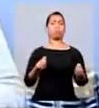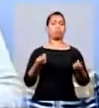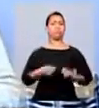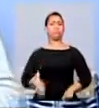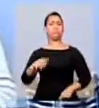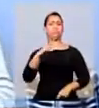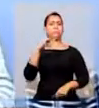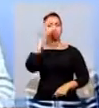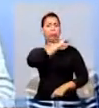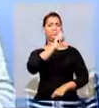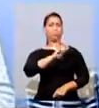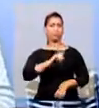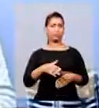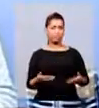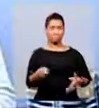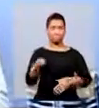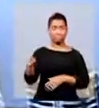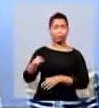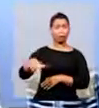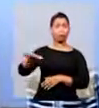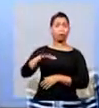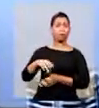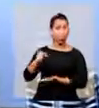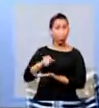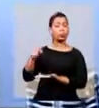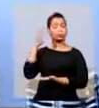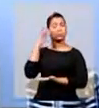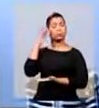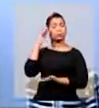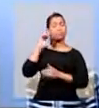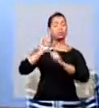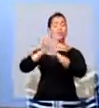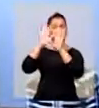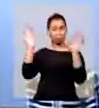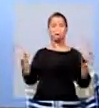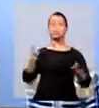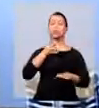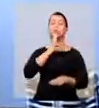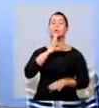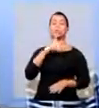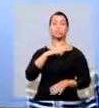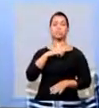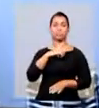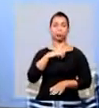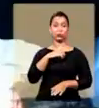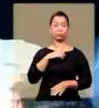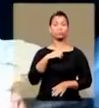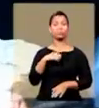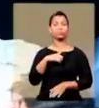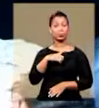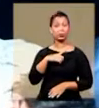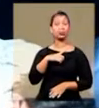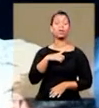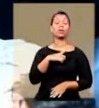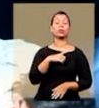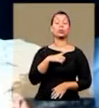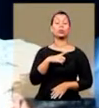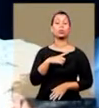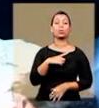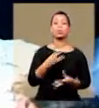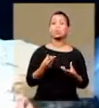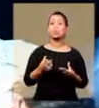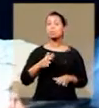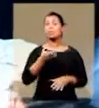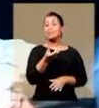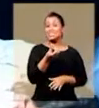eles tenham esse conhecimento, né? Eu tenho aqui, teve mais de 6 mil alunos com surdez, né?